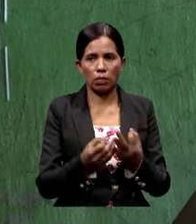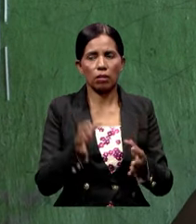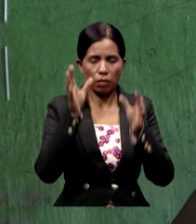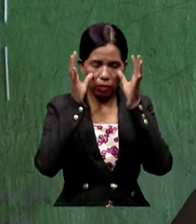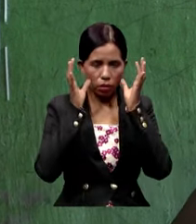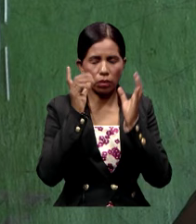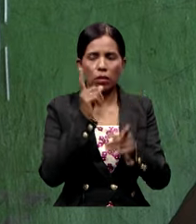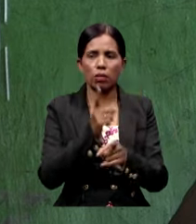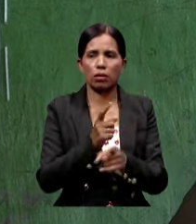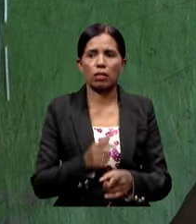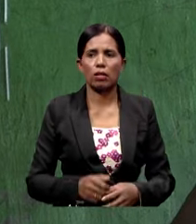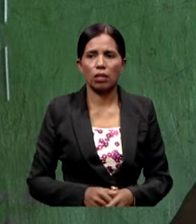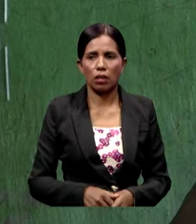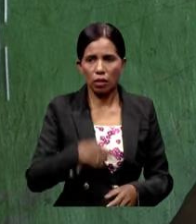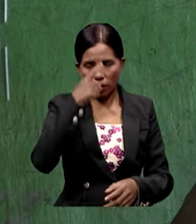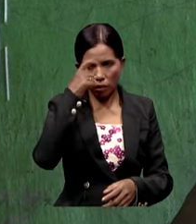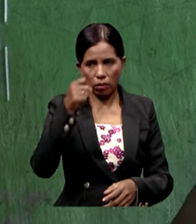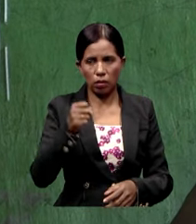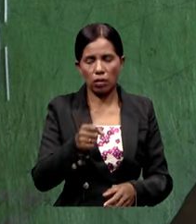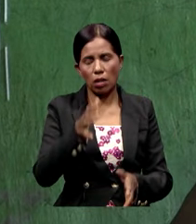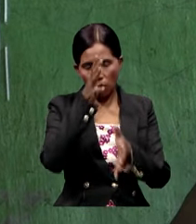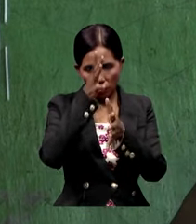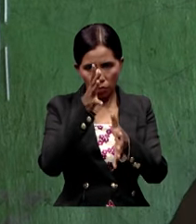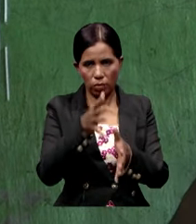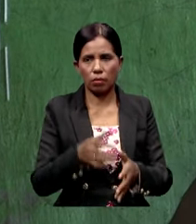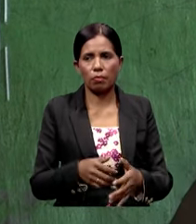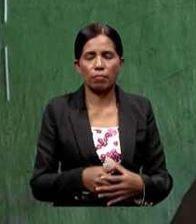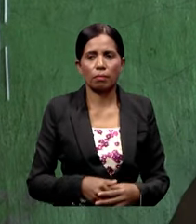tristilo triste triste também de catua só não